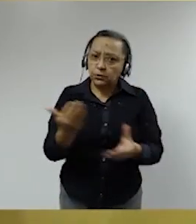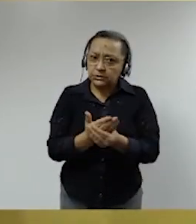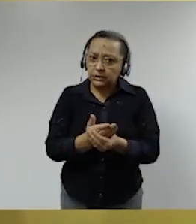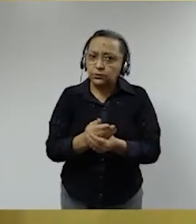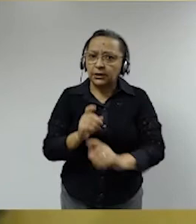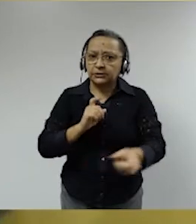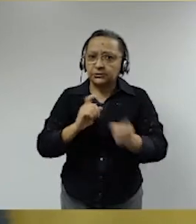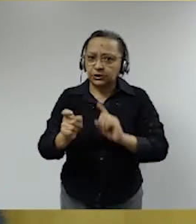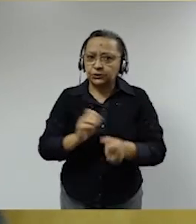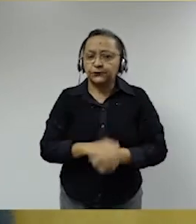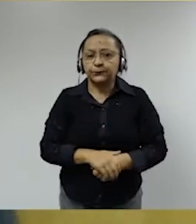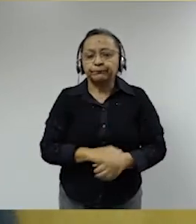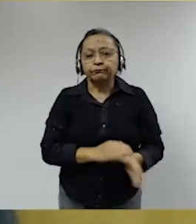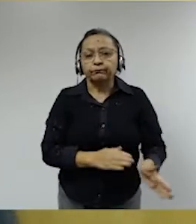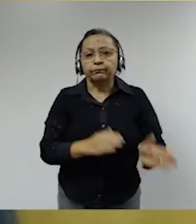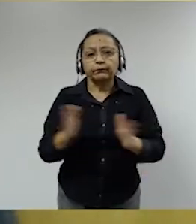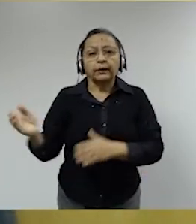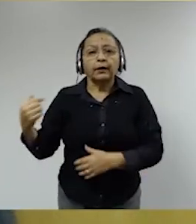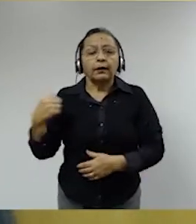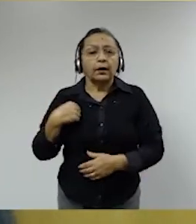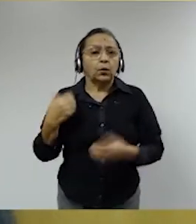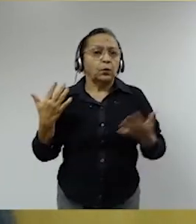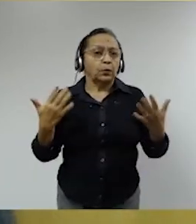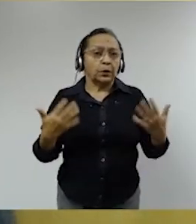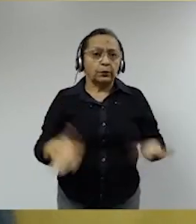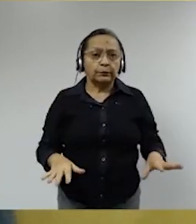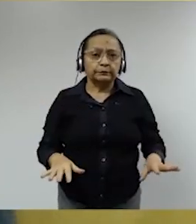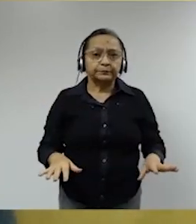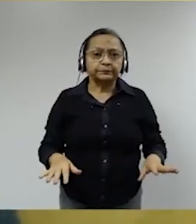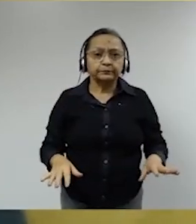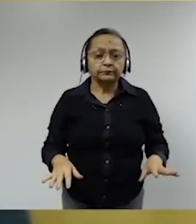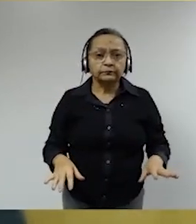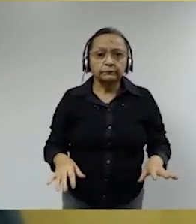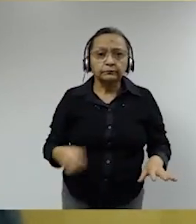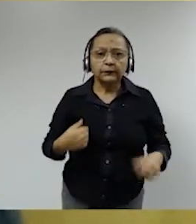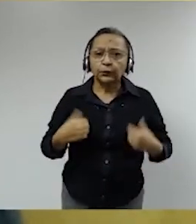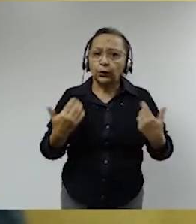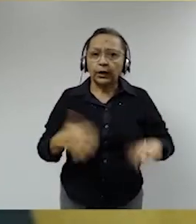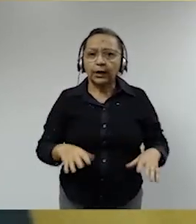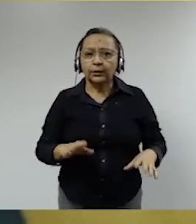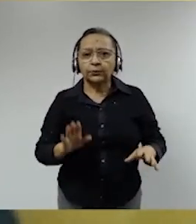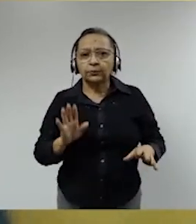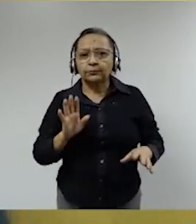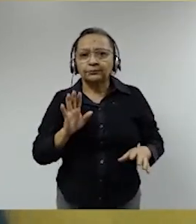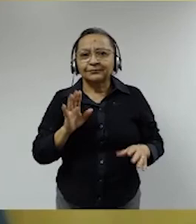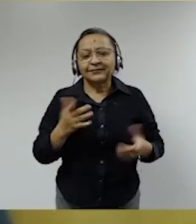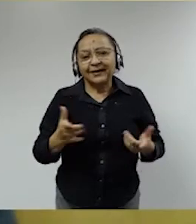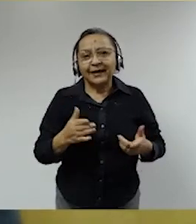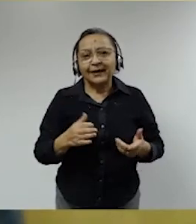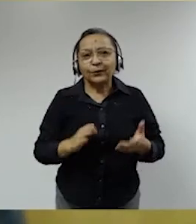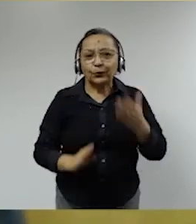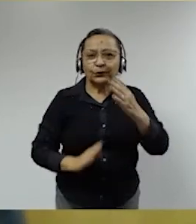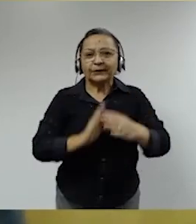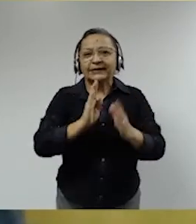sancionador. Eu não quero ser desobediente no tempo. Tenho 2 minutos, que bom.